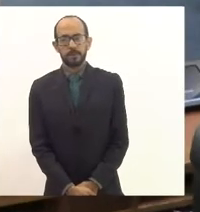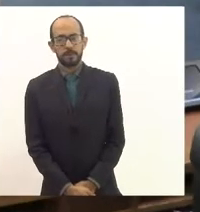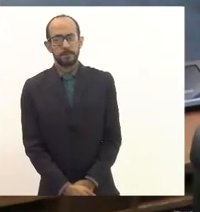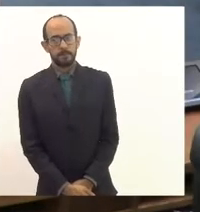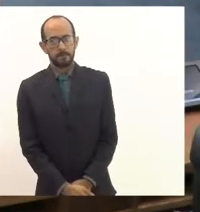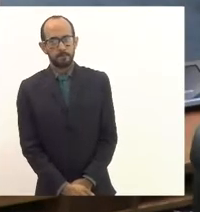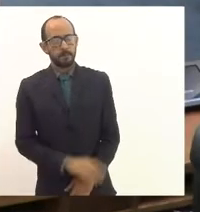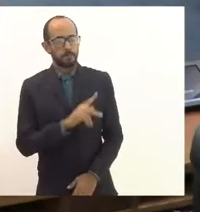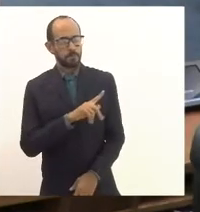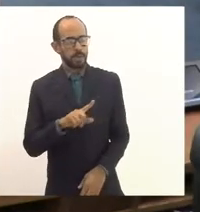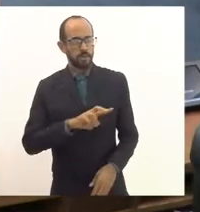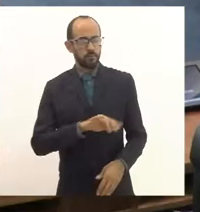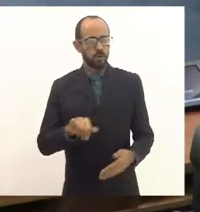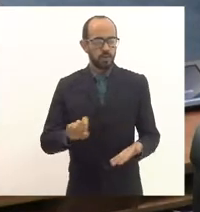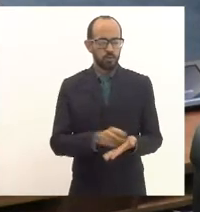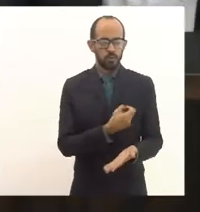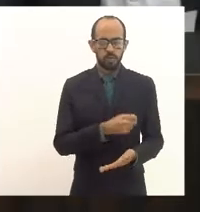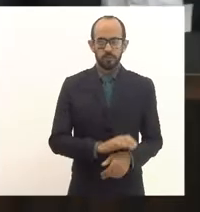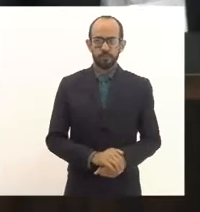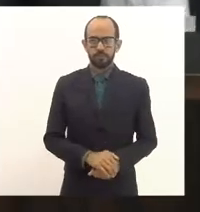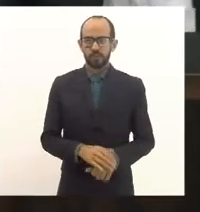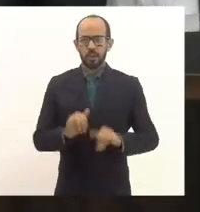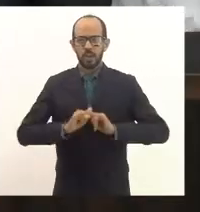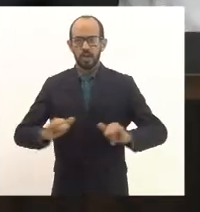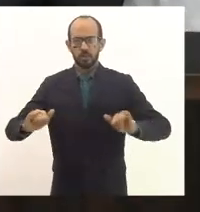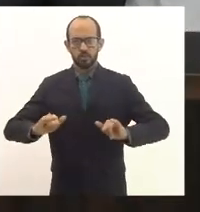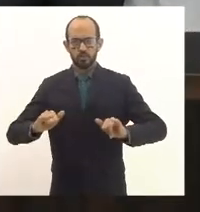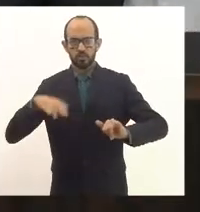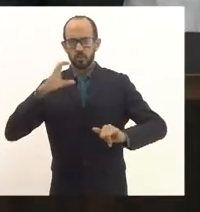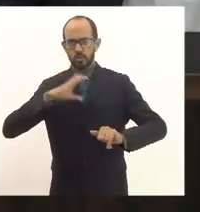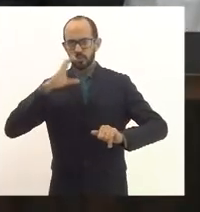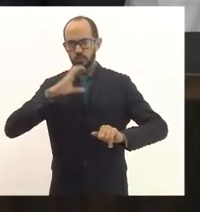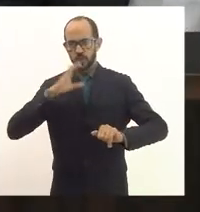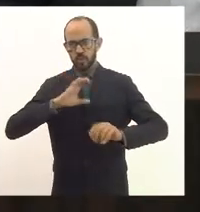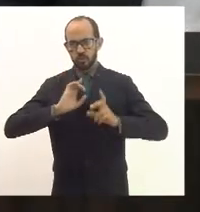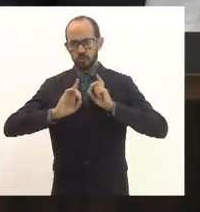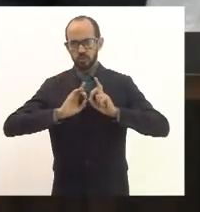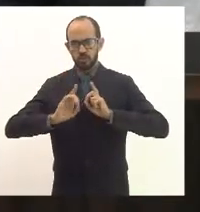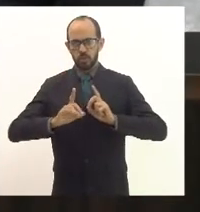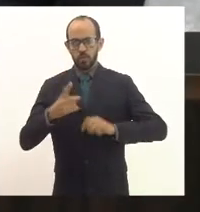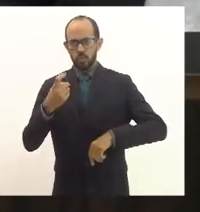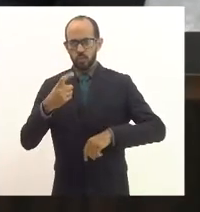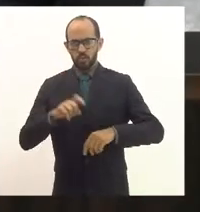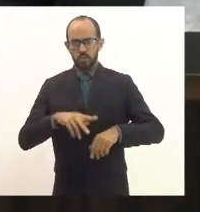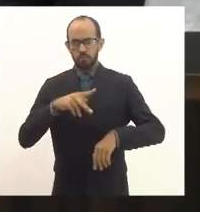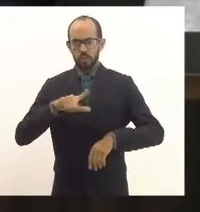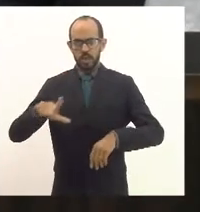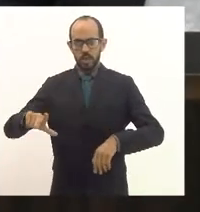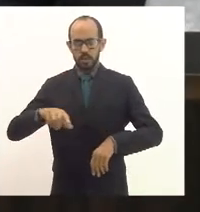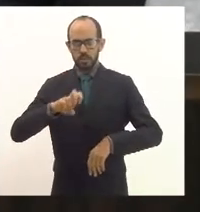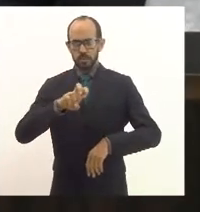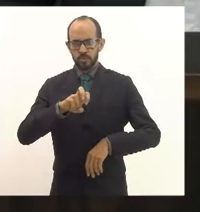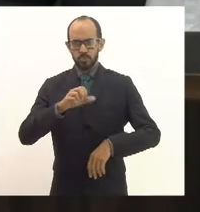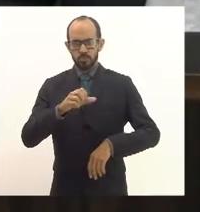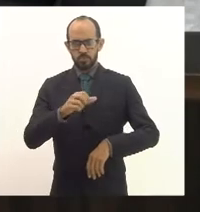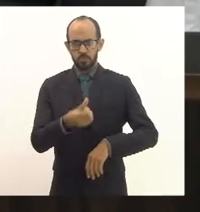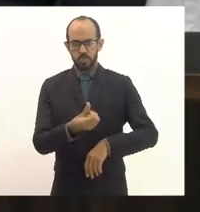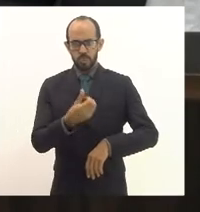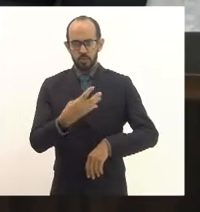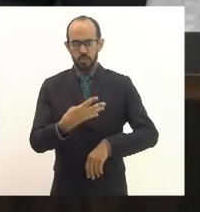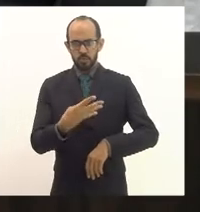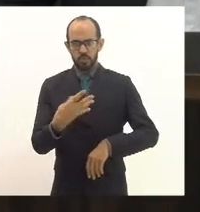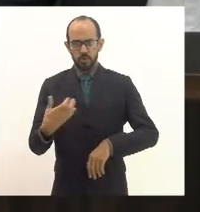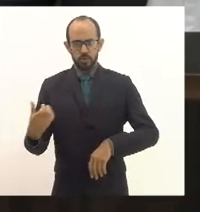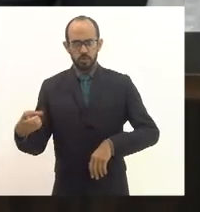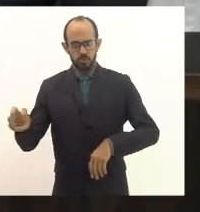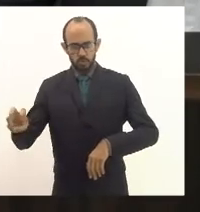O projeto vai autógrafo. Anuncio, em regime de urgência, em discussão única, projeto de lei 5645 de 22, de autoria do deputado